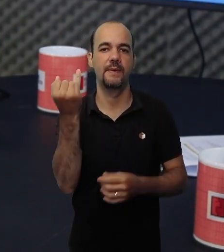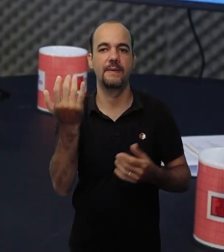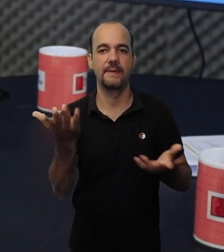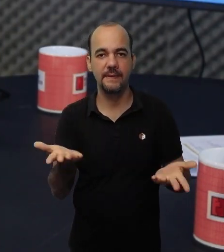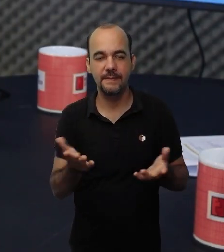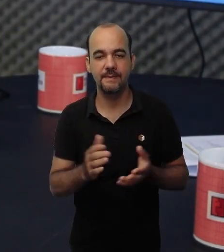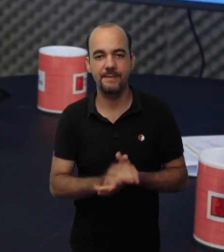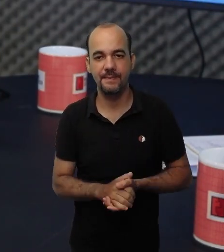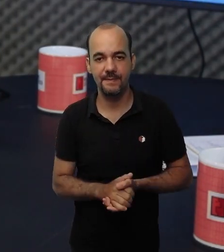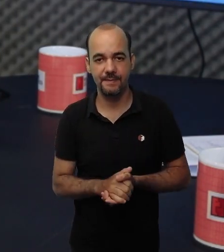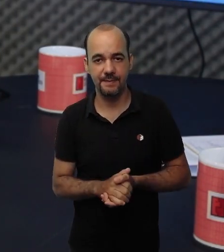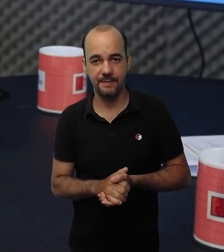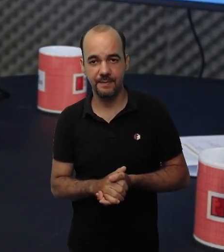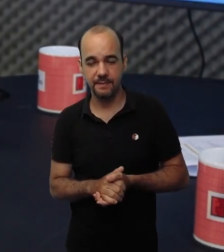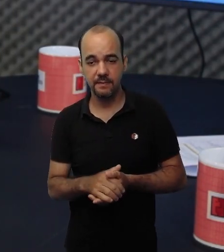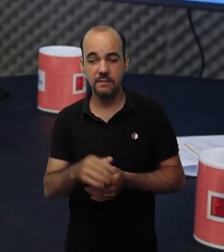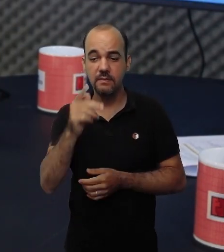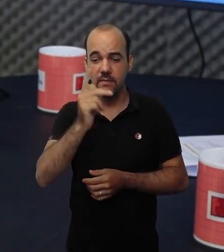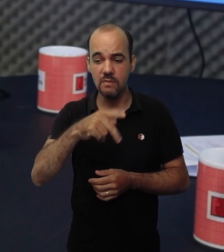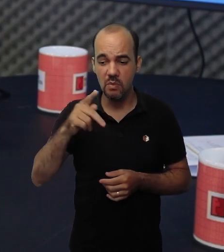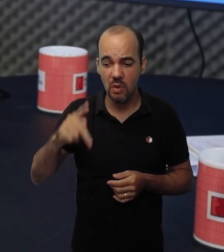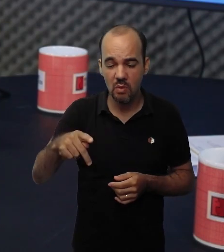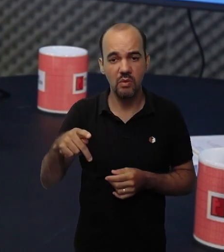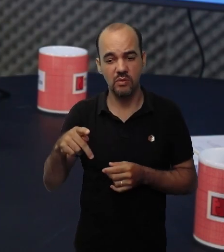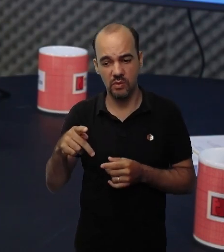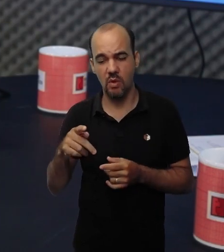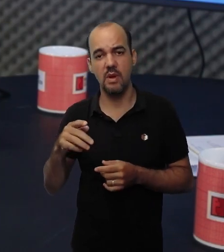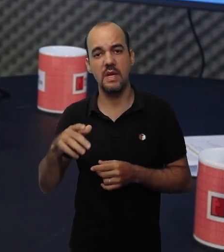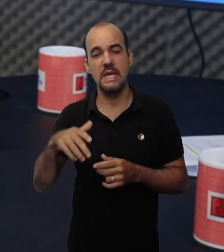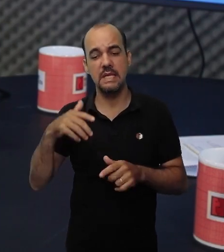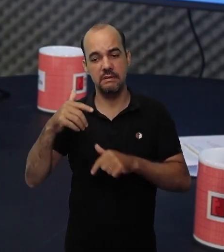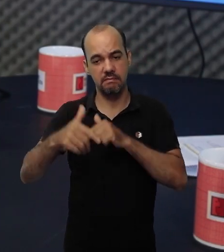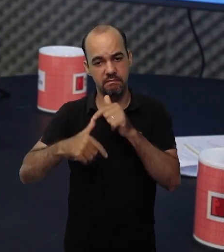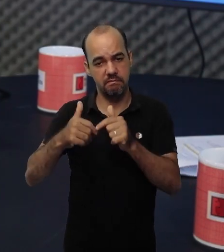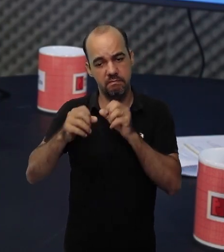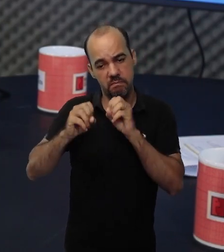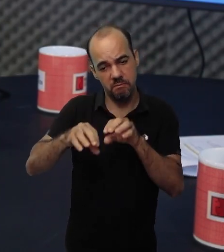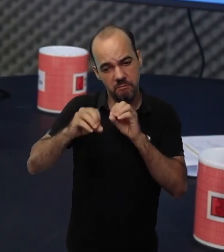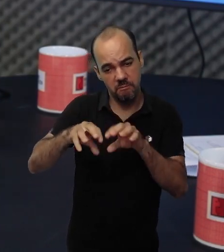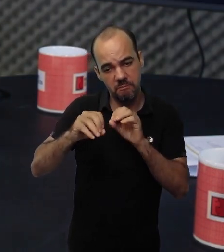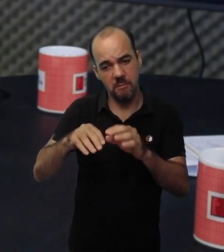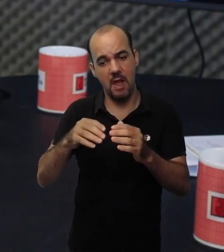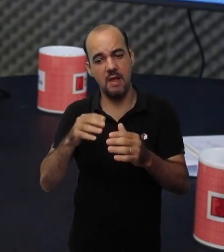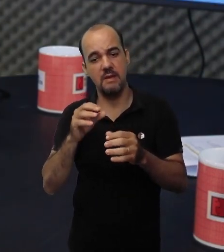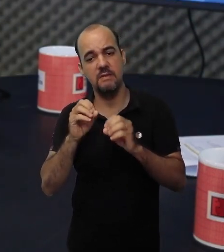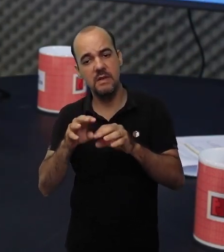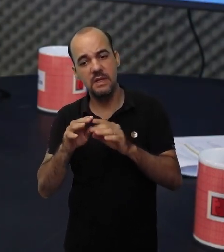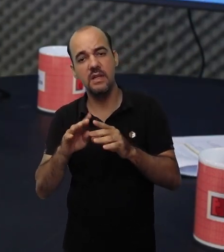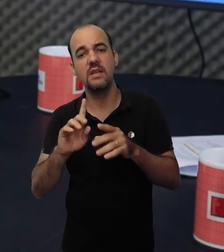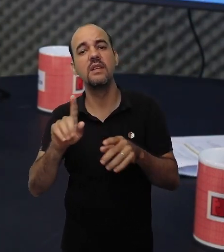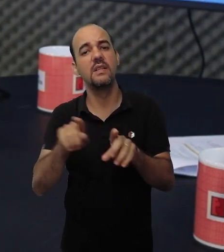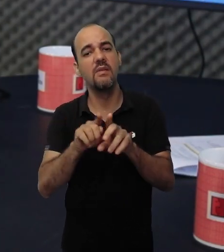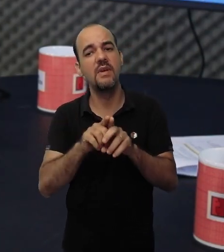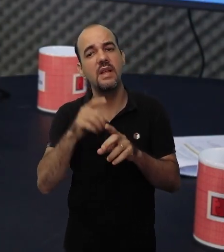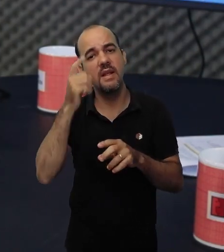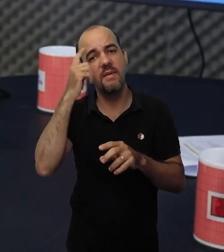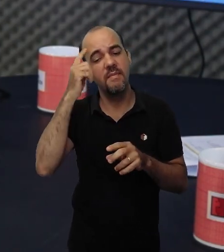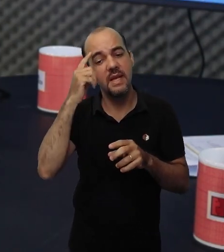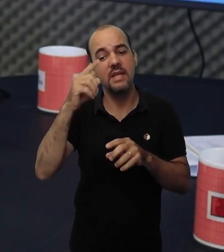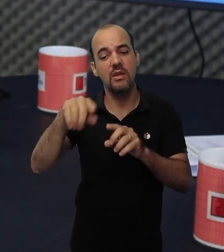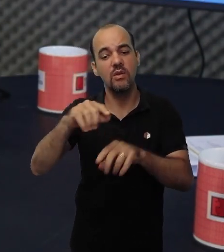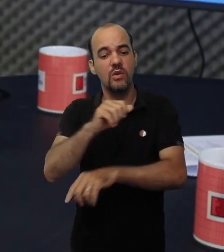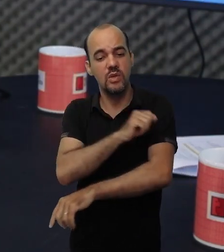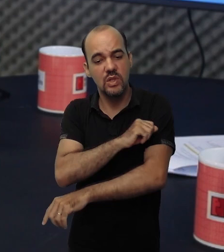o professor trabalha muito pensando no outro, mas a gente também quer, né, alguma coisa. A gente pensa muito nos estudantes